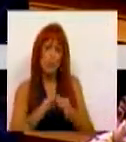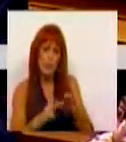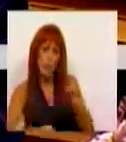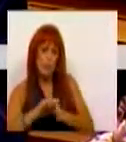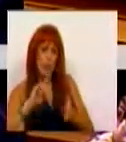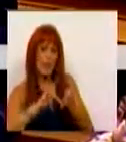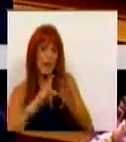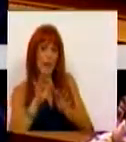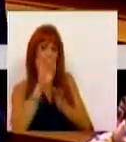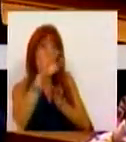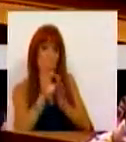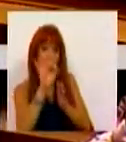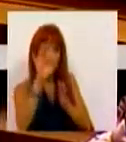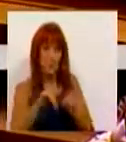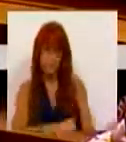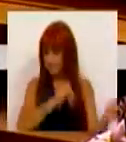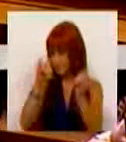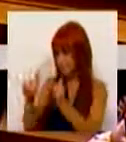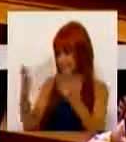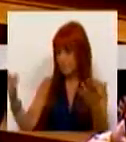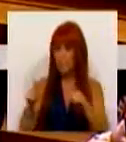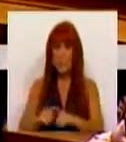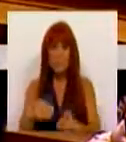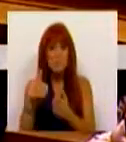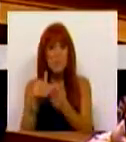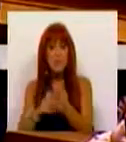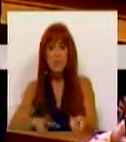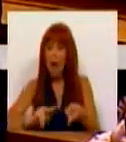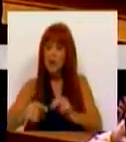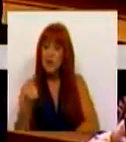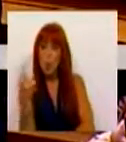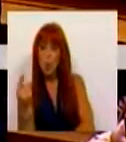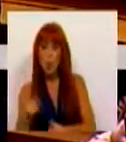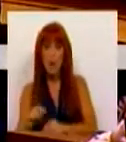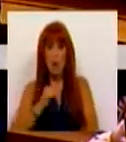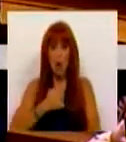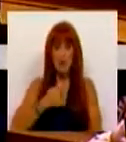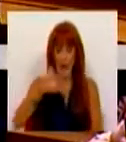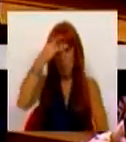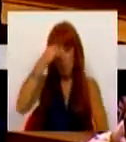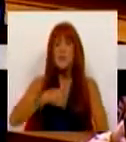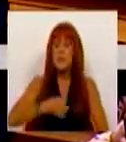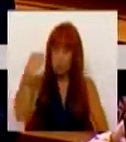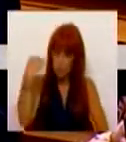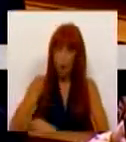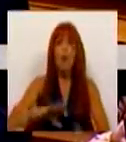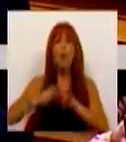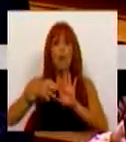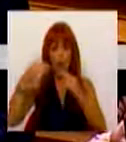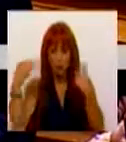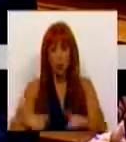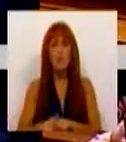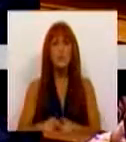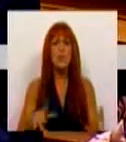técnicos pontuais. Por outro lado, é introduzida uma alteração, e que na nossa opinião faz sentido,